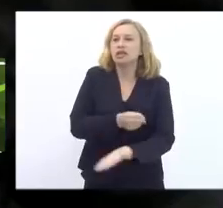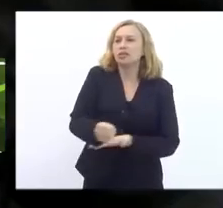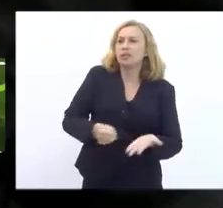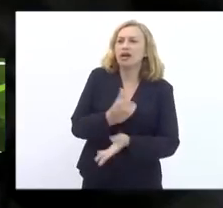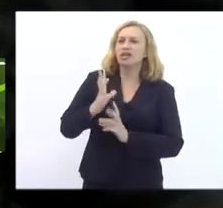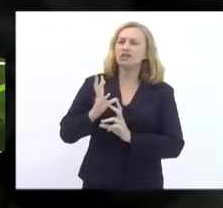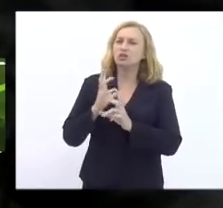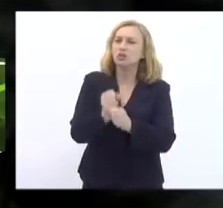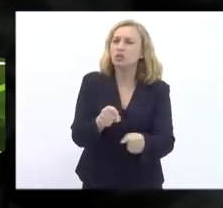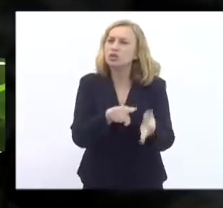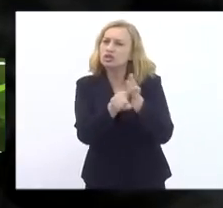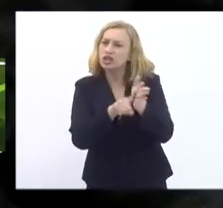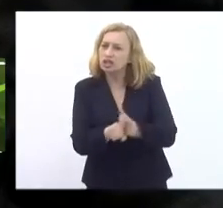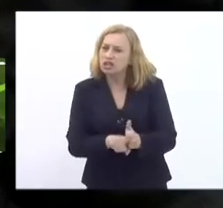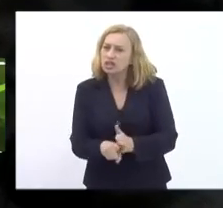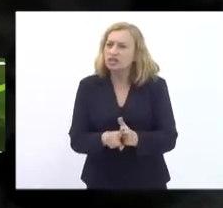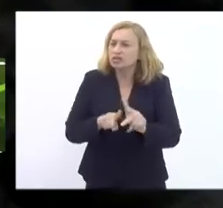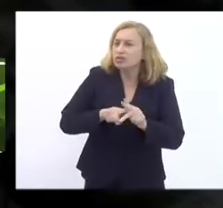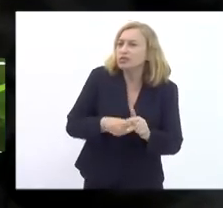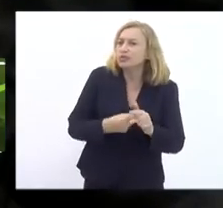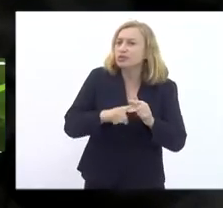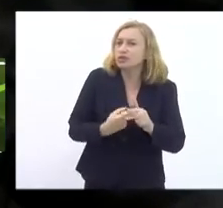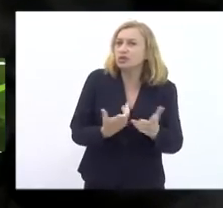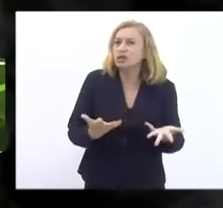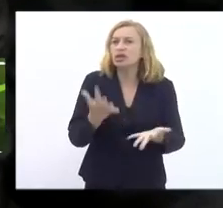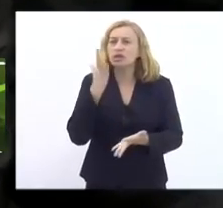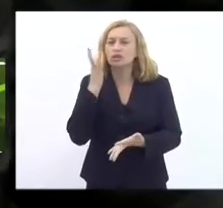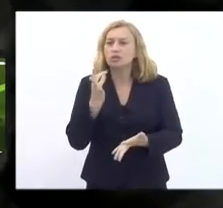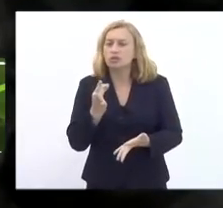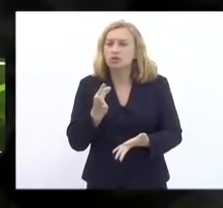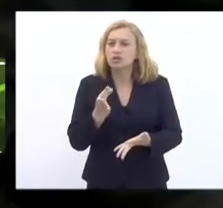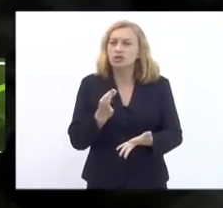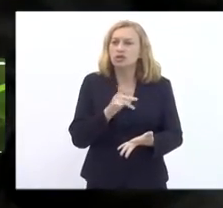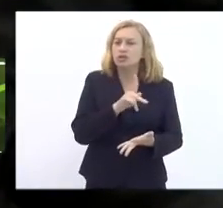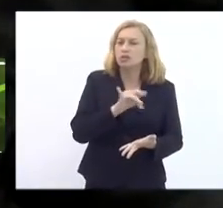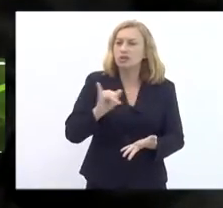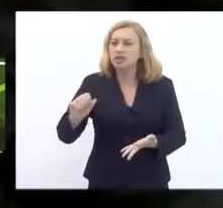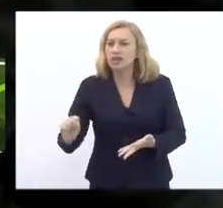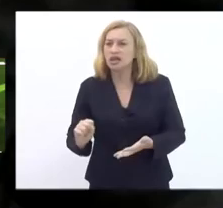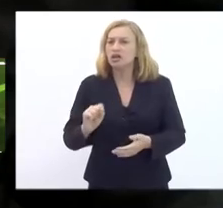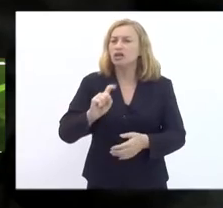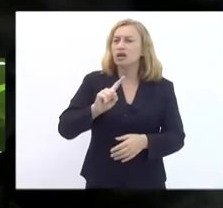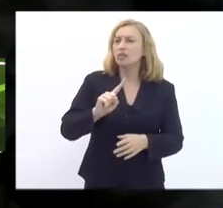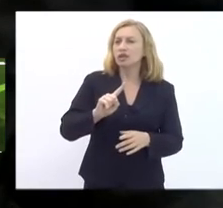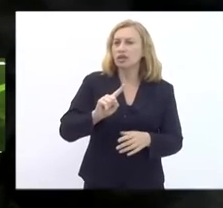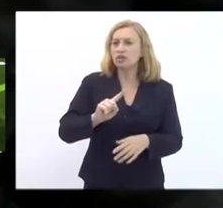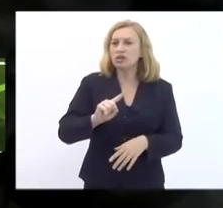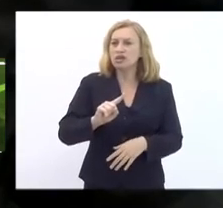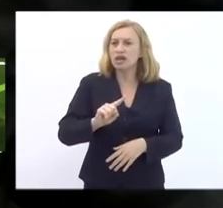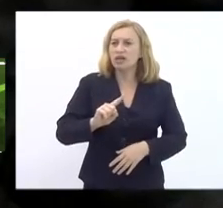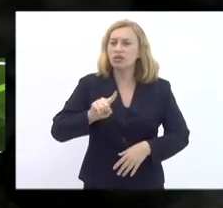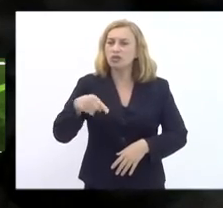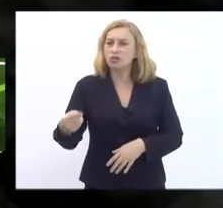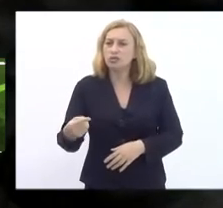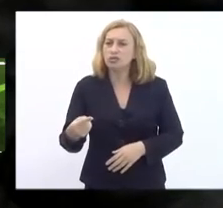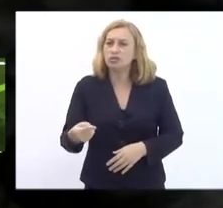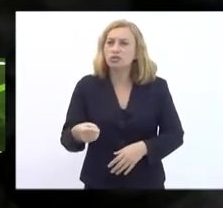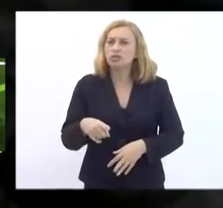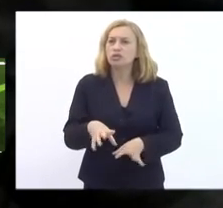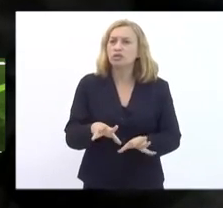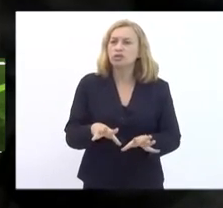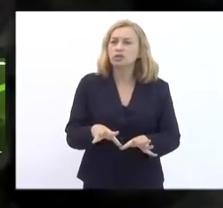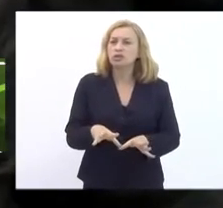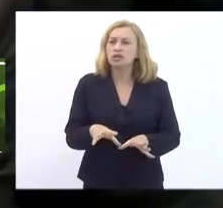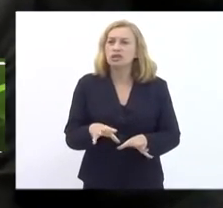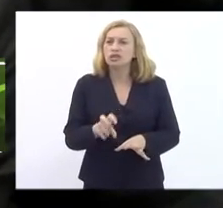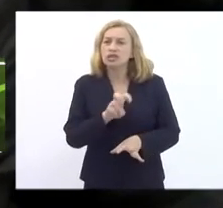hoje analisada para fins desse reajuste, eu não sei se é o IPCA ou outro, eu fiquei realmente na dúvida, presidente, se